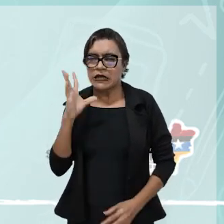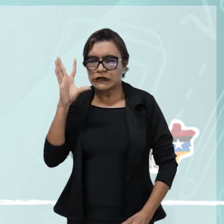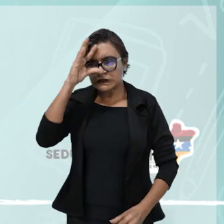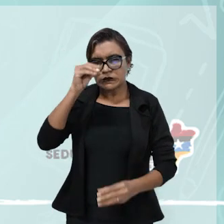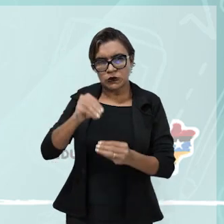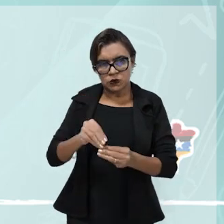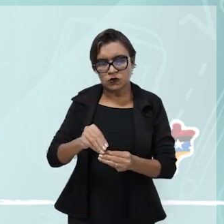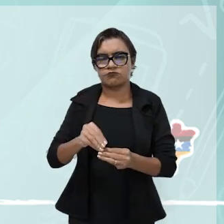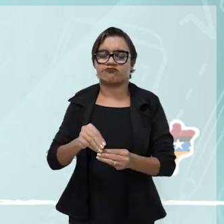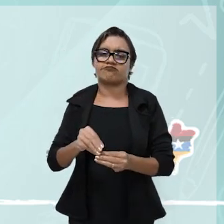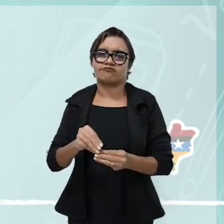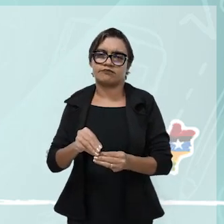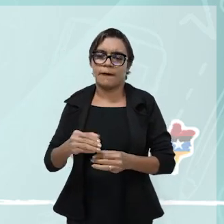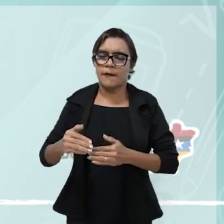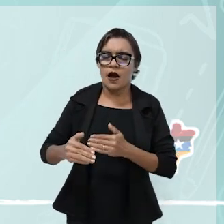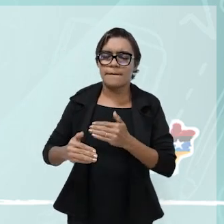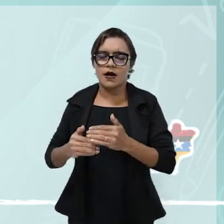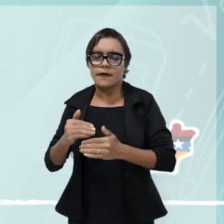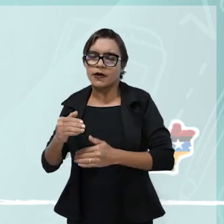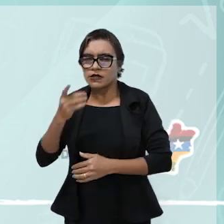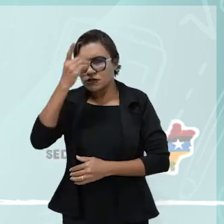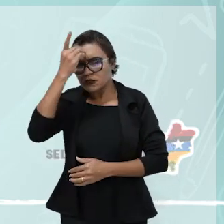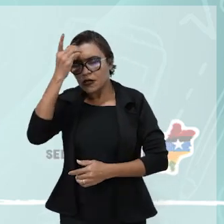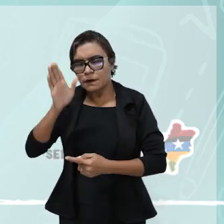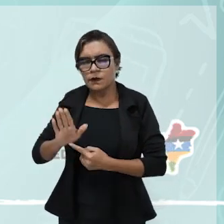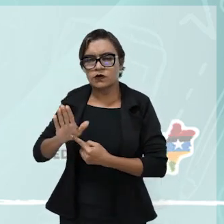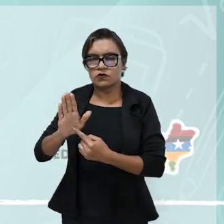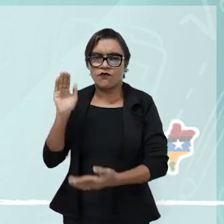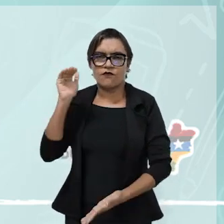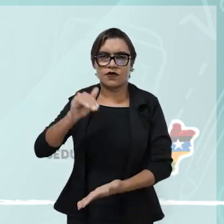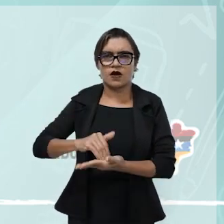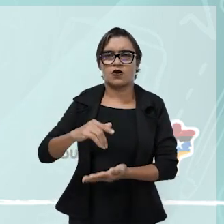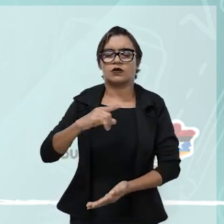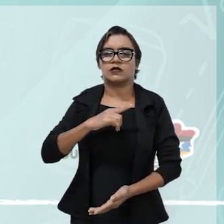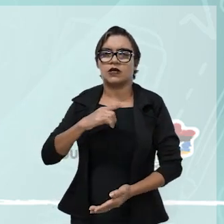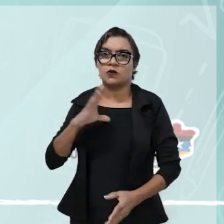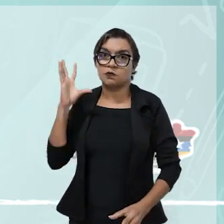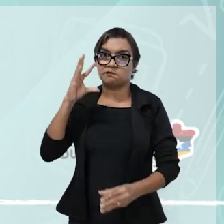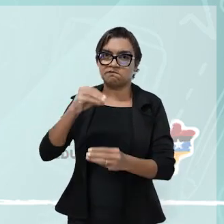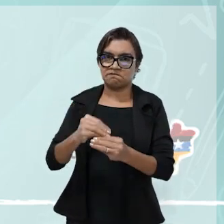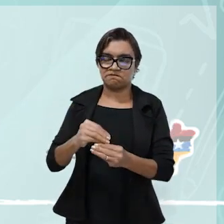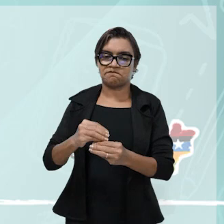fazendo um encadeamento das ideias e, no final, ele tem uma conclusão.